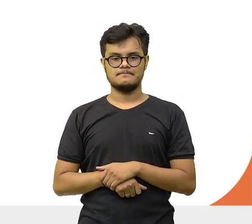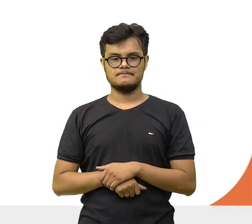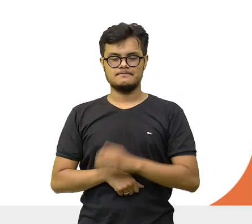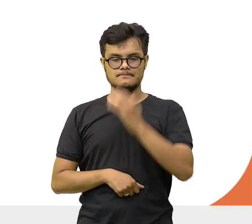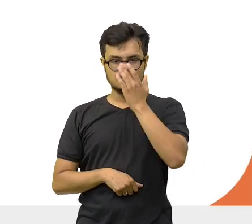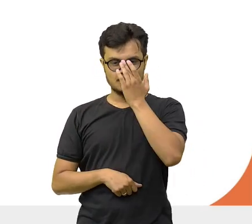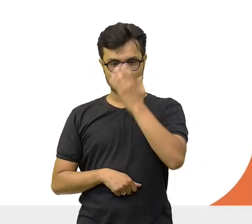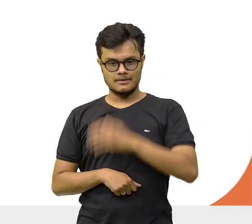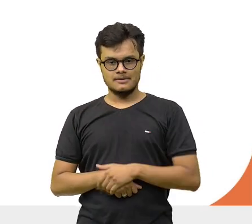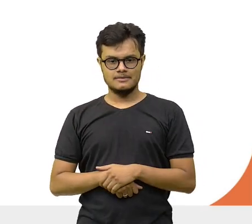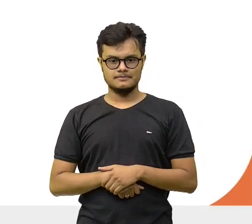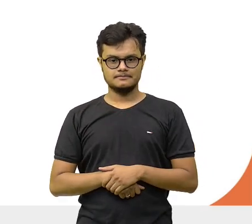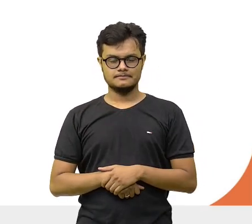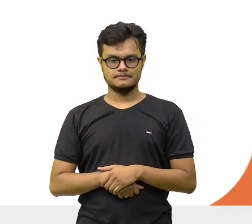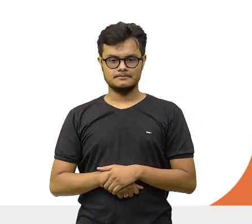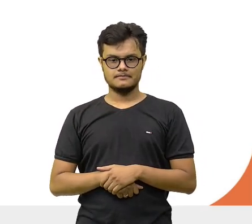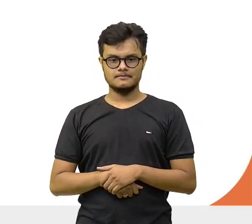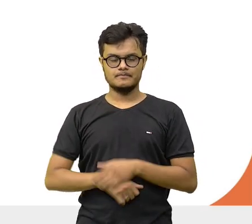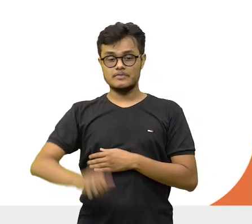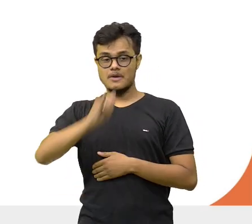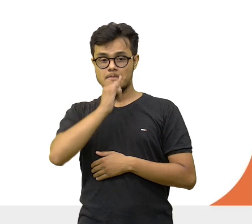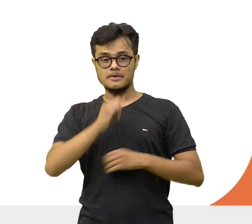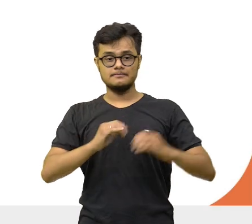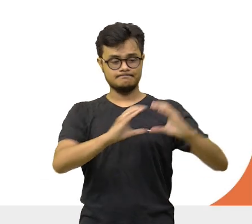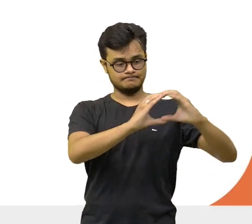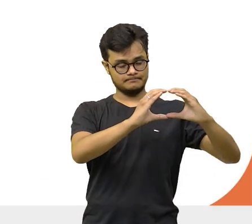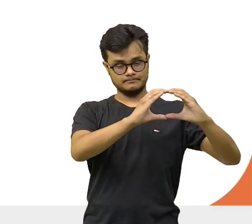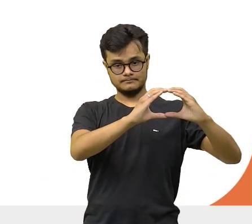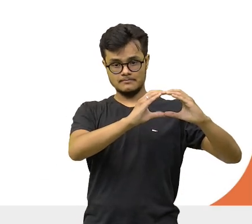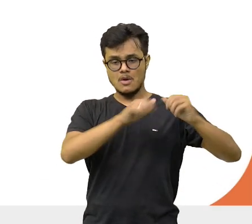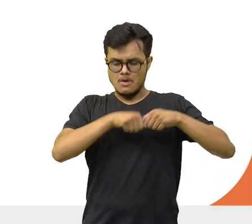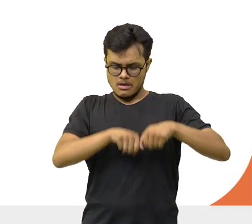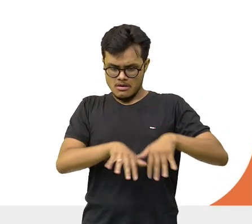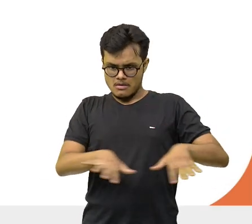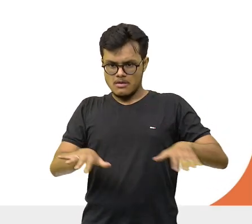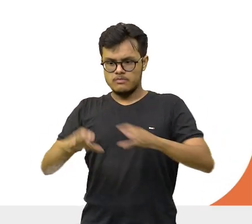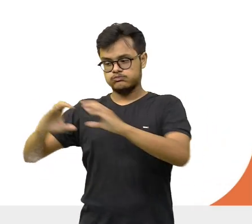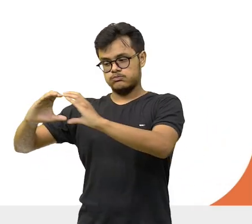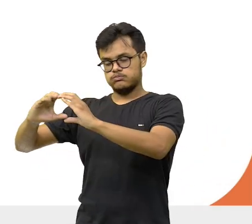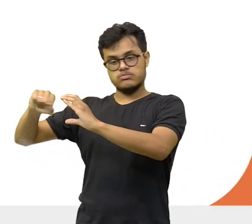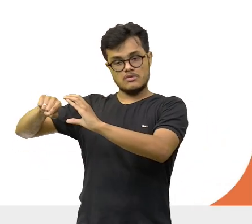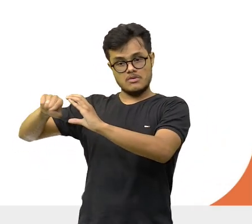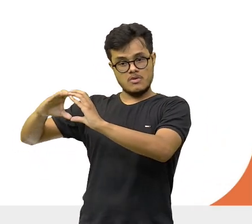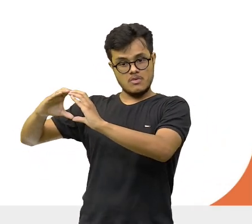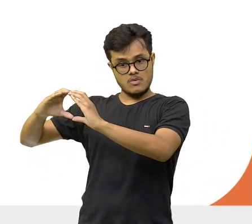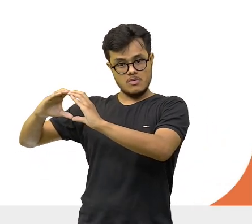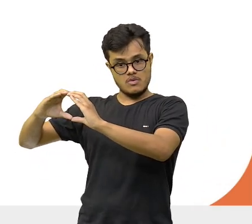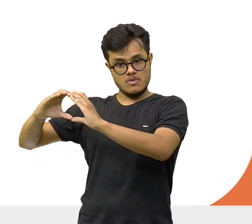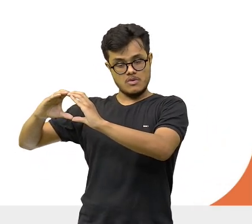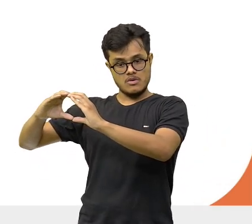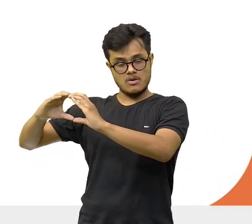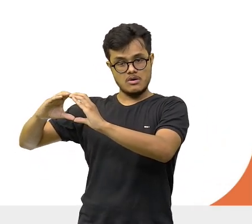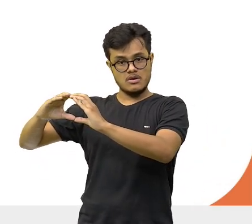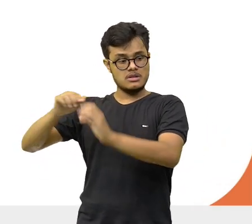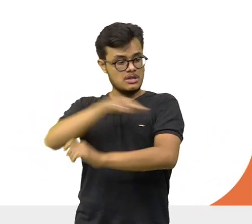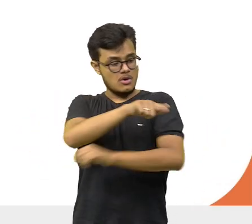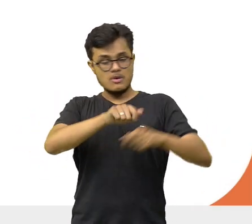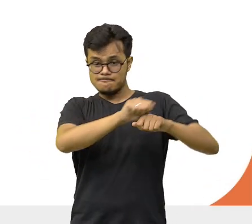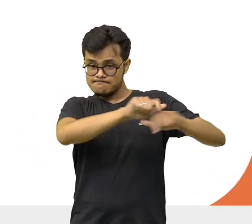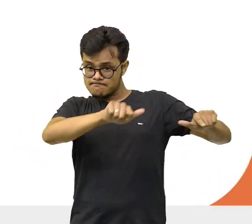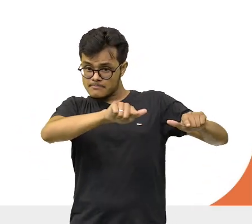aterramento e afasto o corpo que estava carregado, esse corpo que antes estava neutro, ele fica